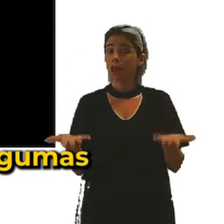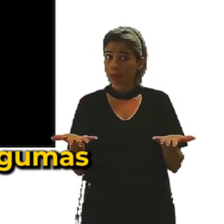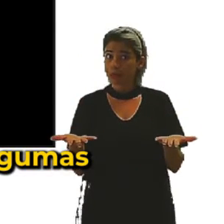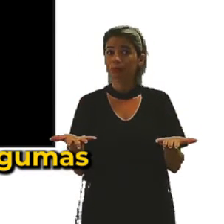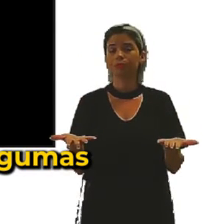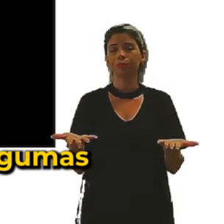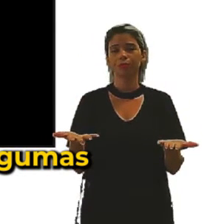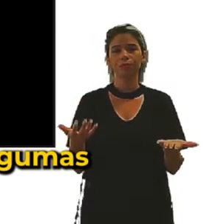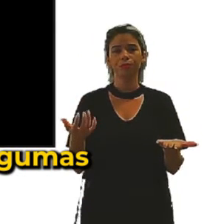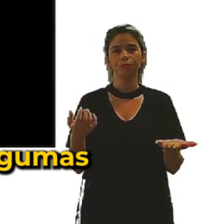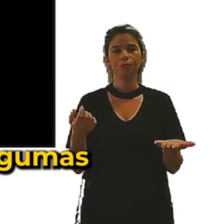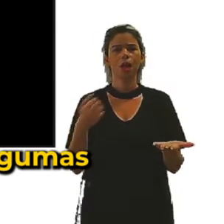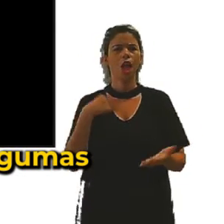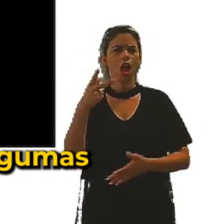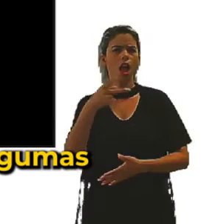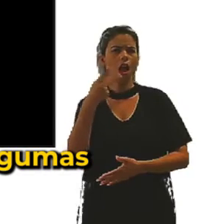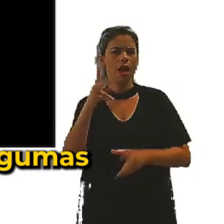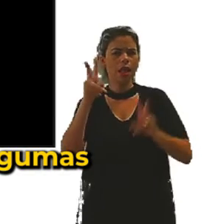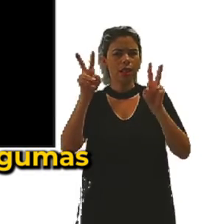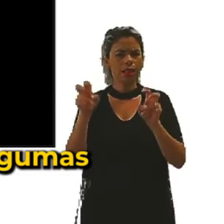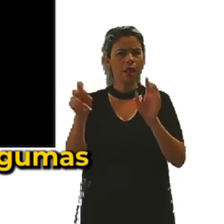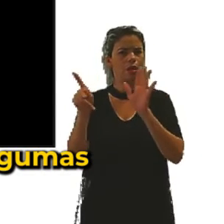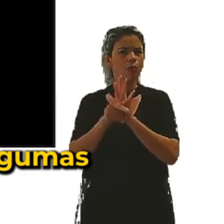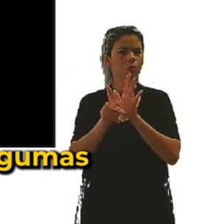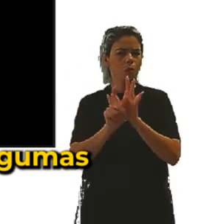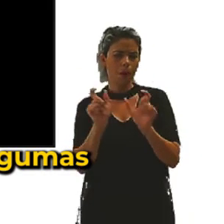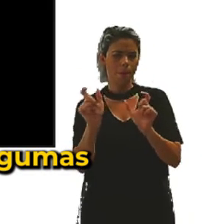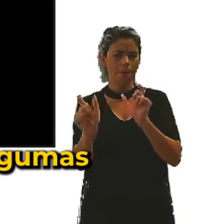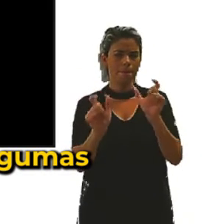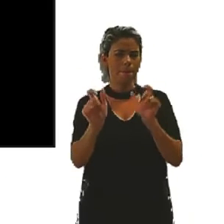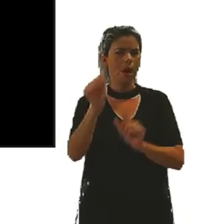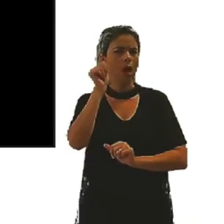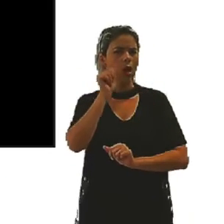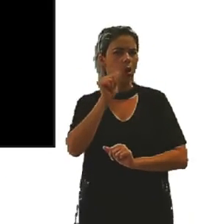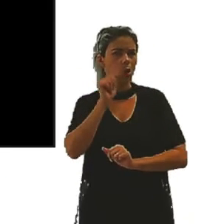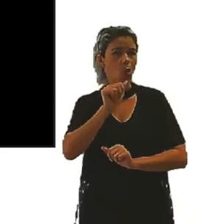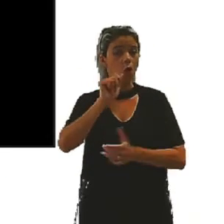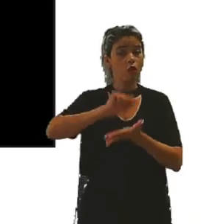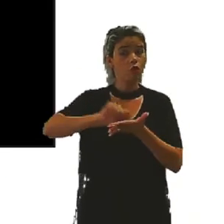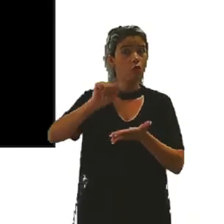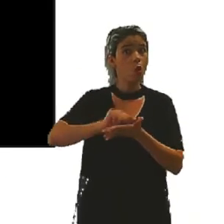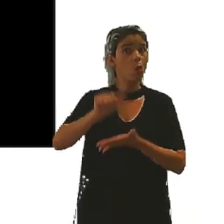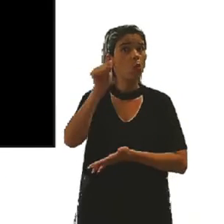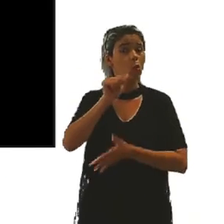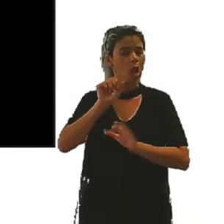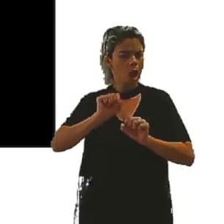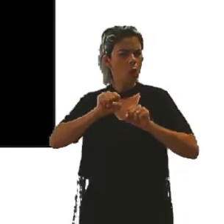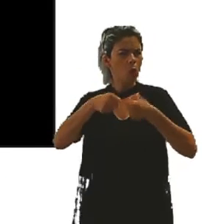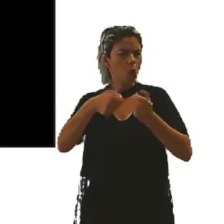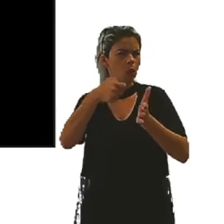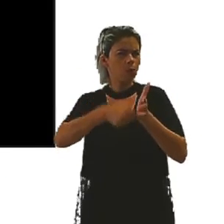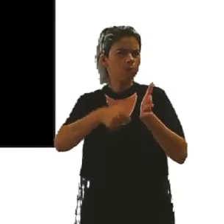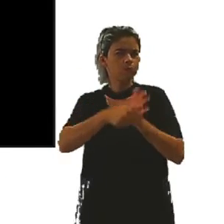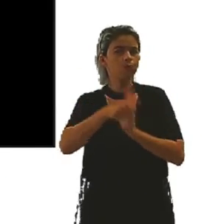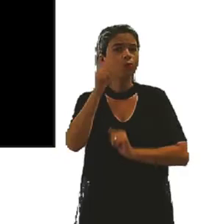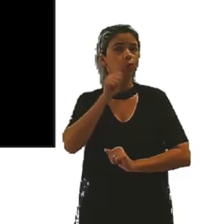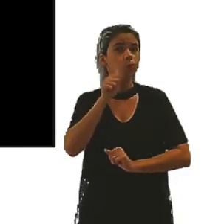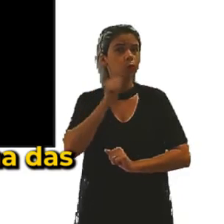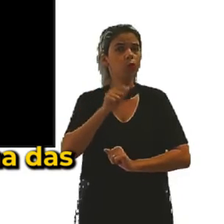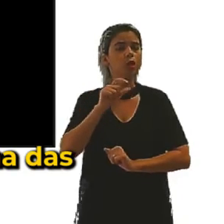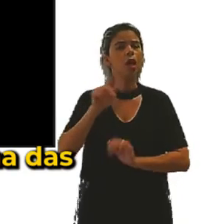retomando, eu falava então de algo da epistemologia feminista e de algumas epistemólogas feministas